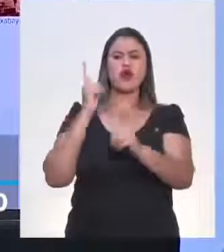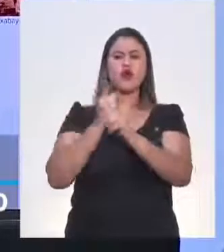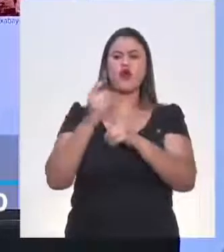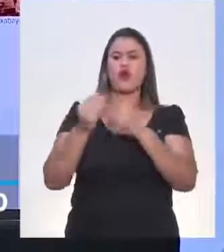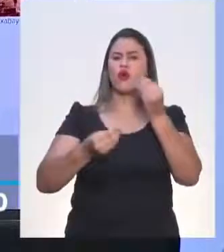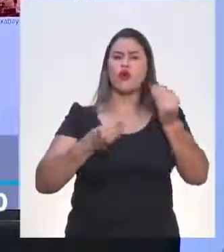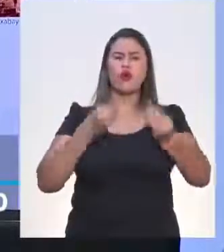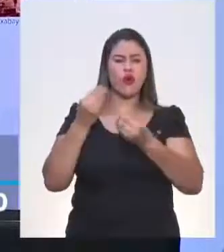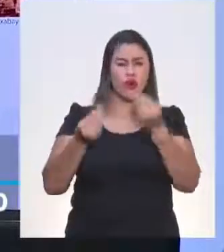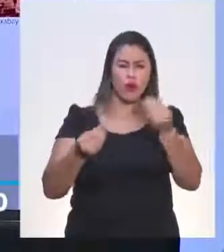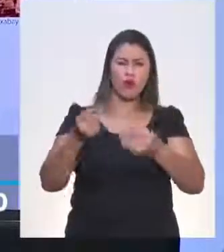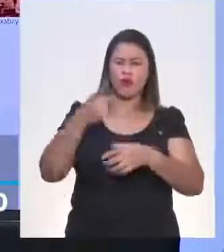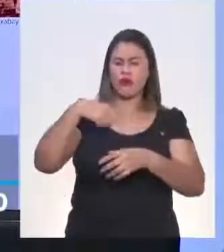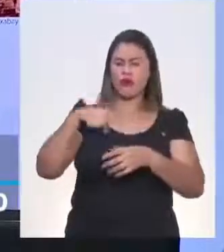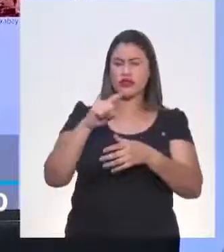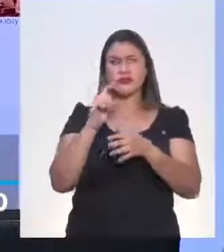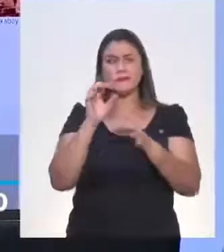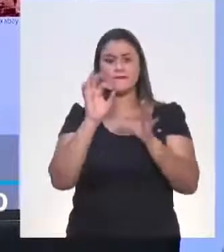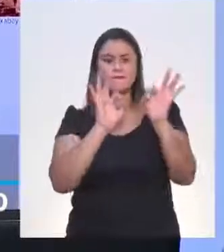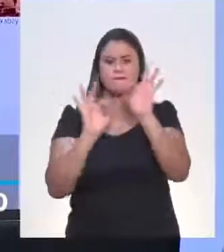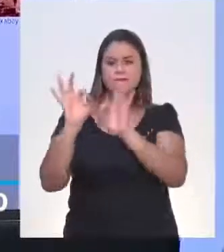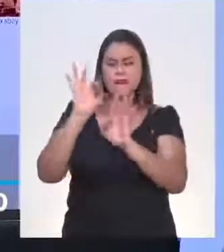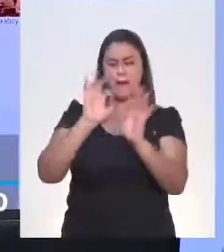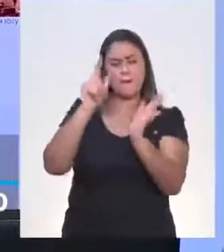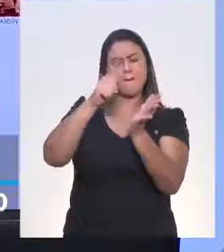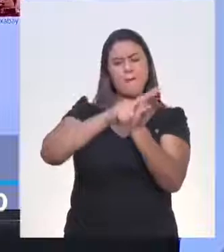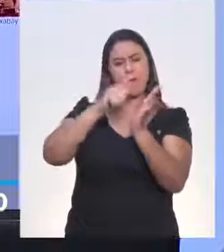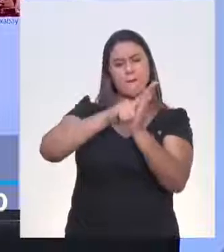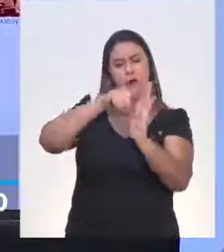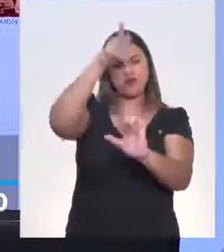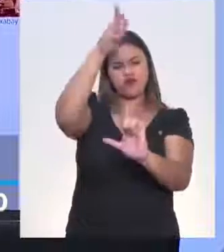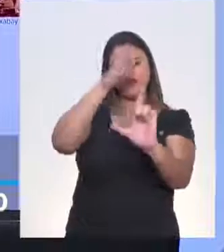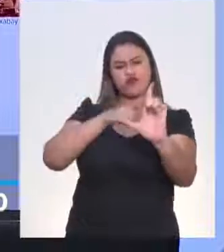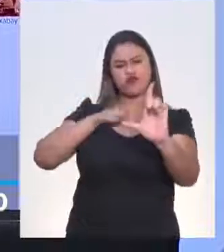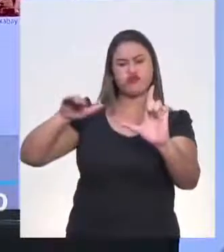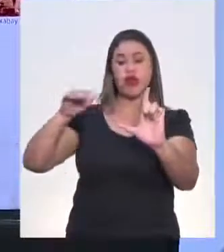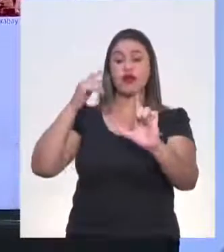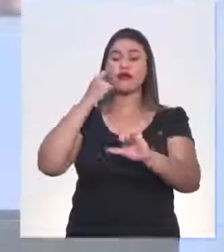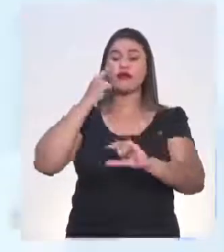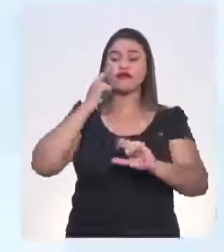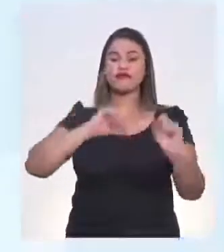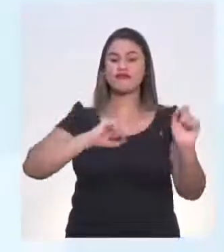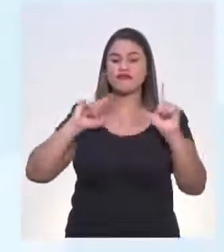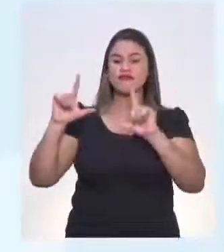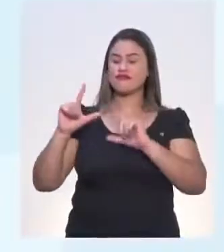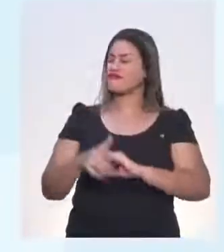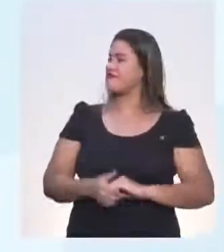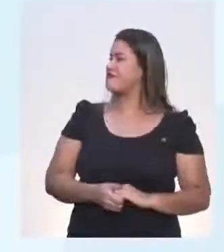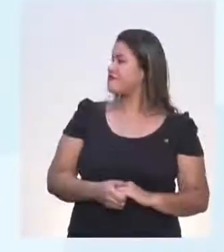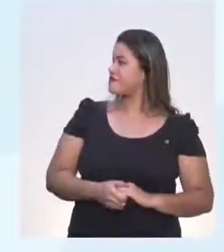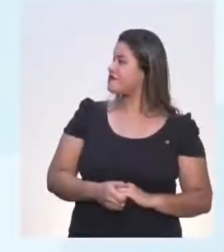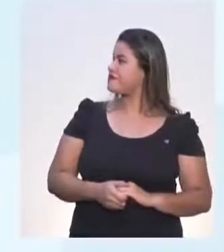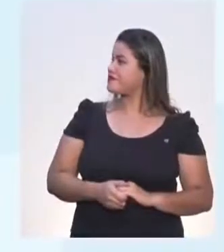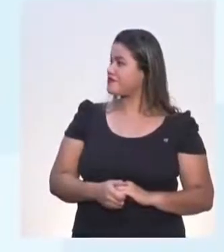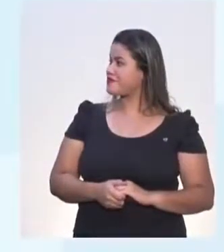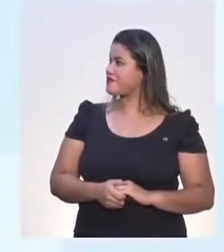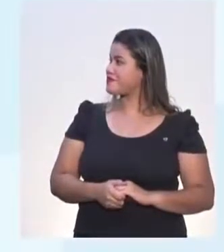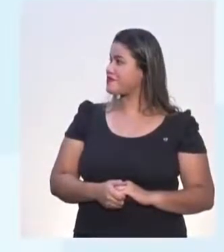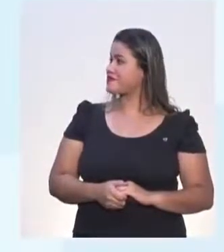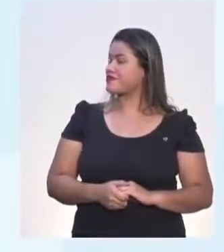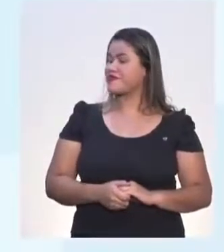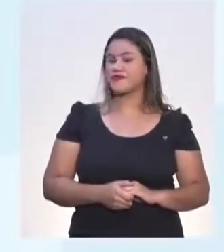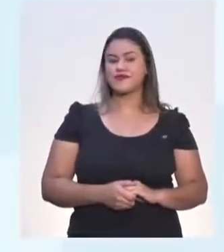não inventou, né? Quem conseguiu aí colocar no papel e foi na telinha de vocês, ó, inclusive esse slide aí,